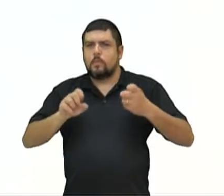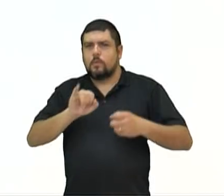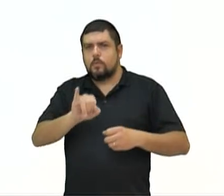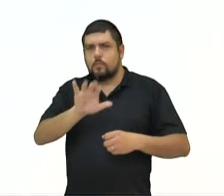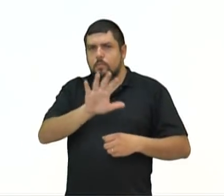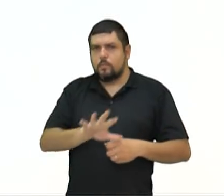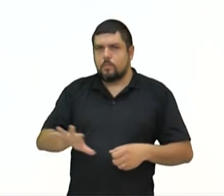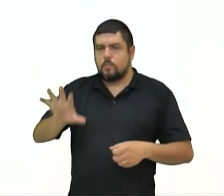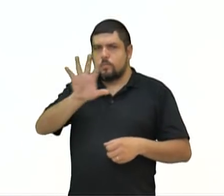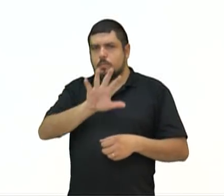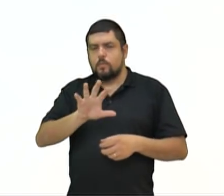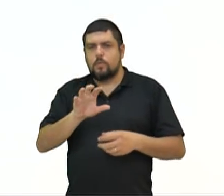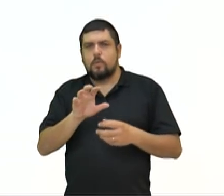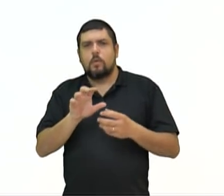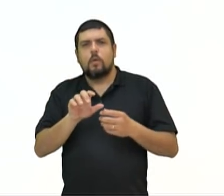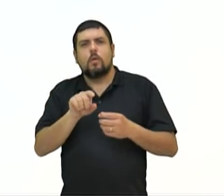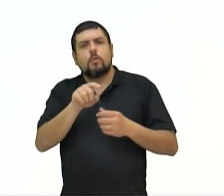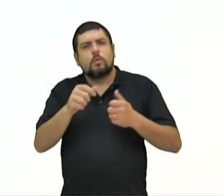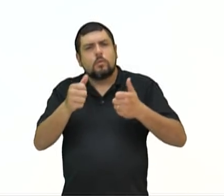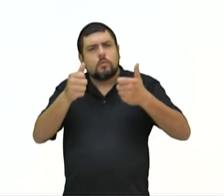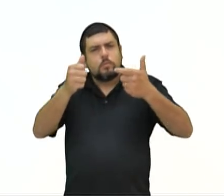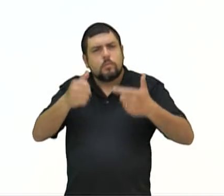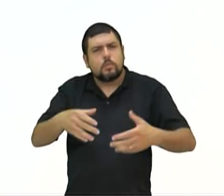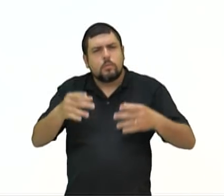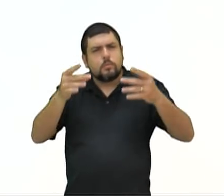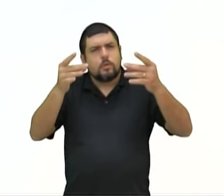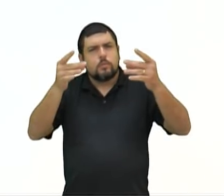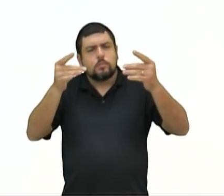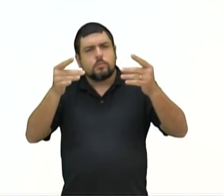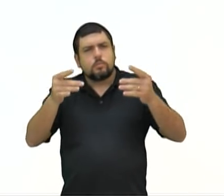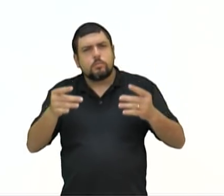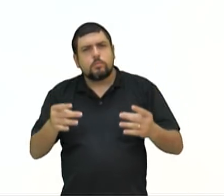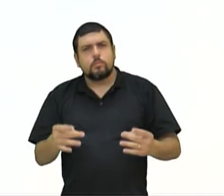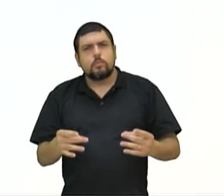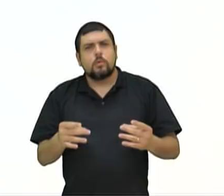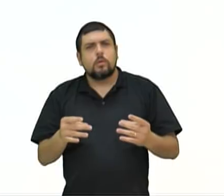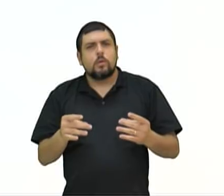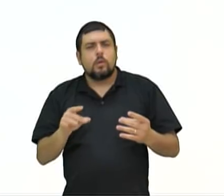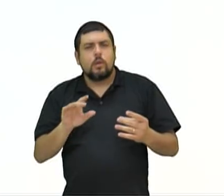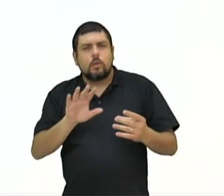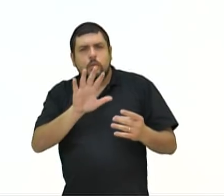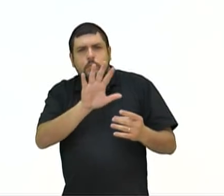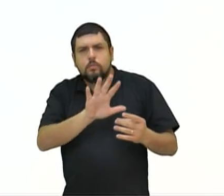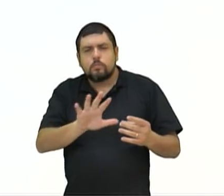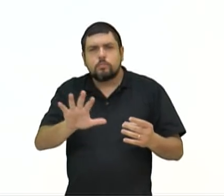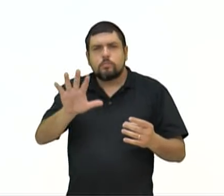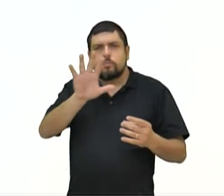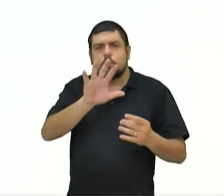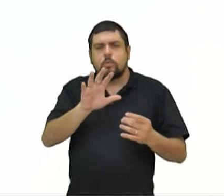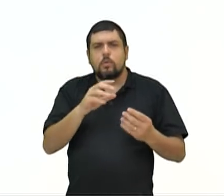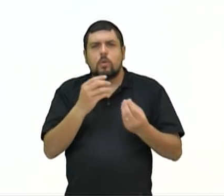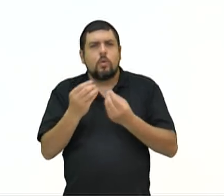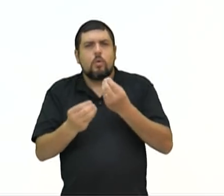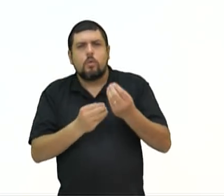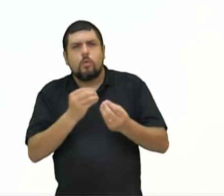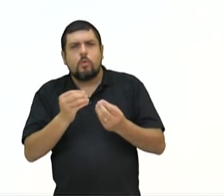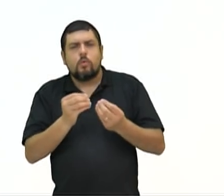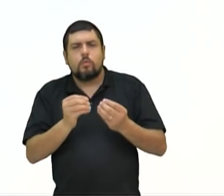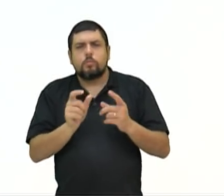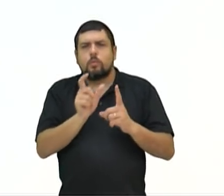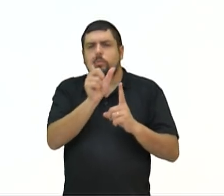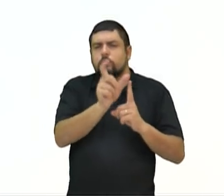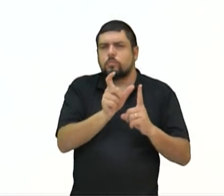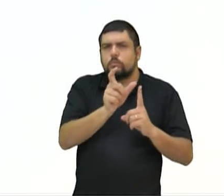escreva um texto descritivo explicitando todos os detalhes que compõem a linguagem não verbal e a